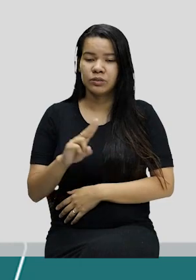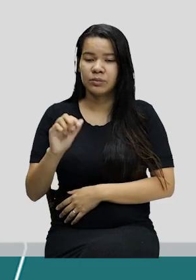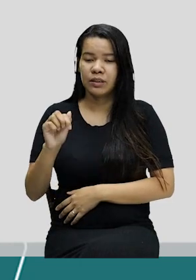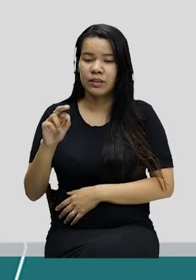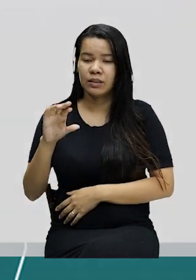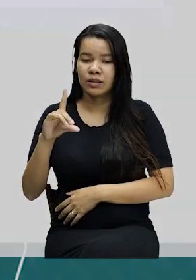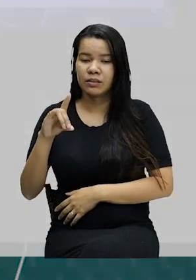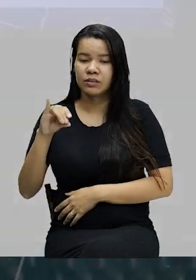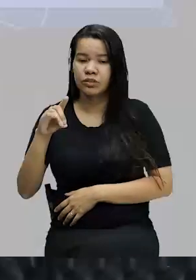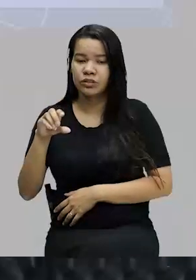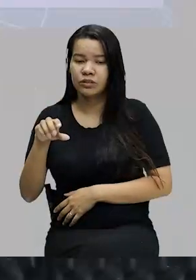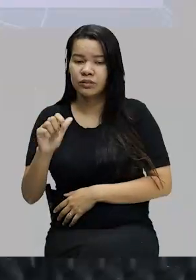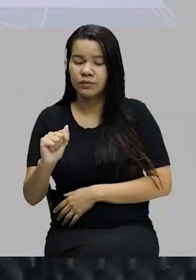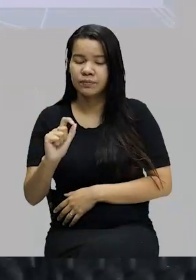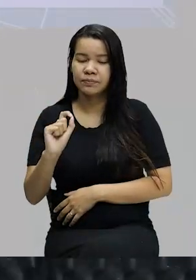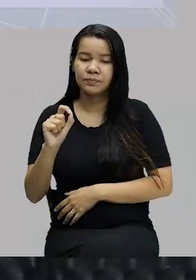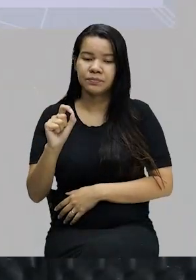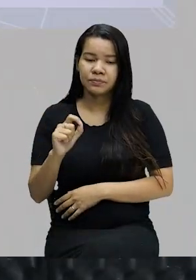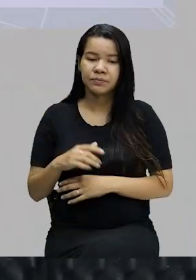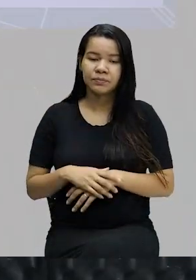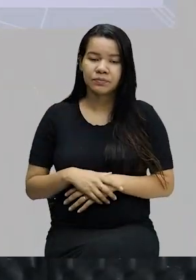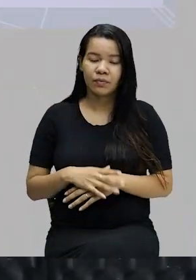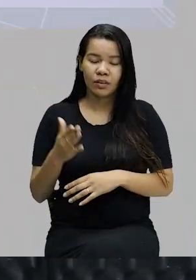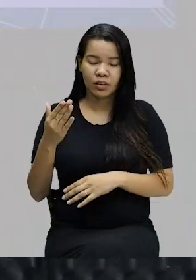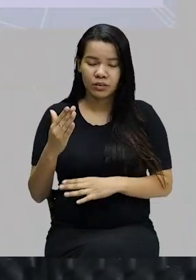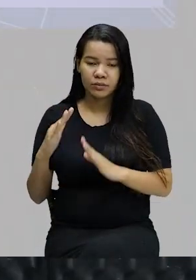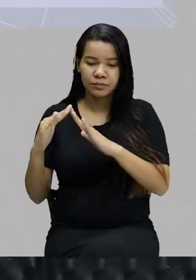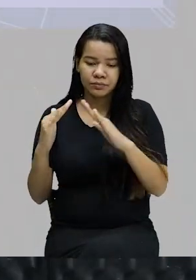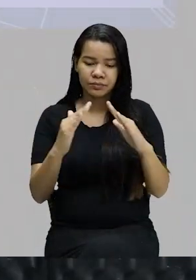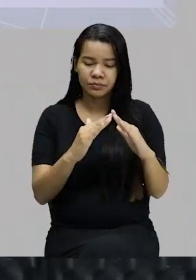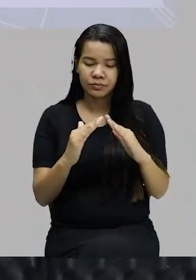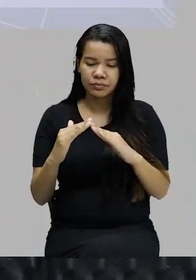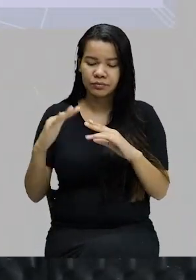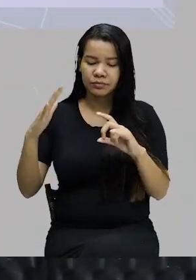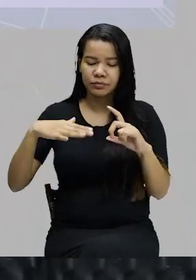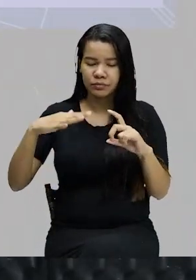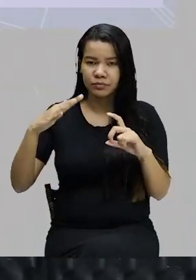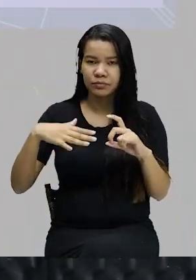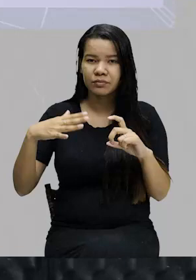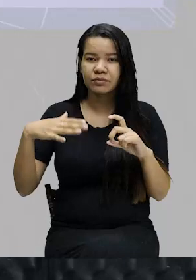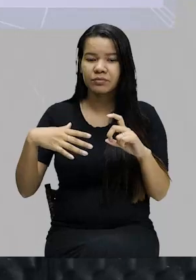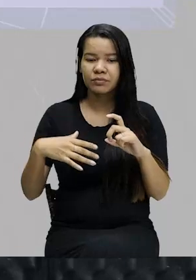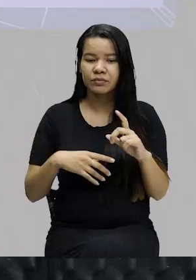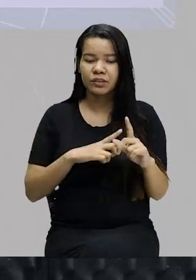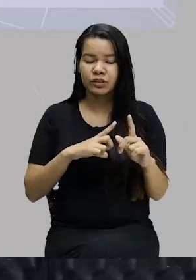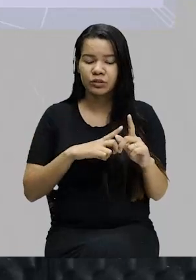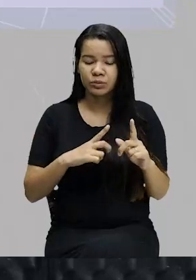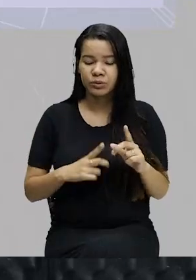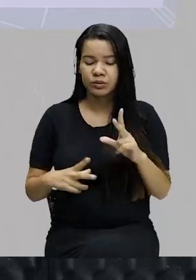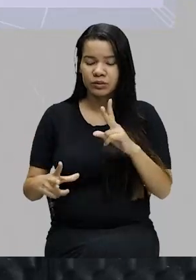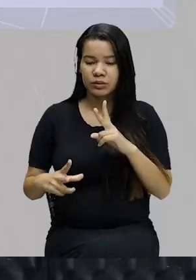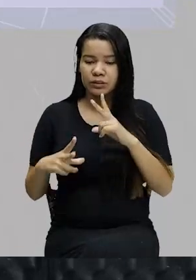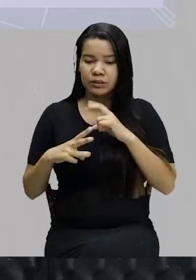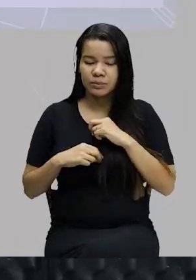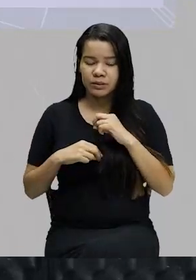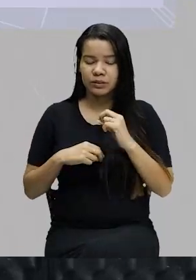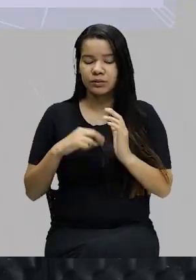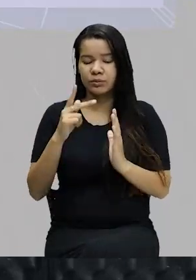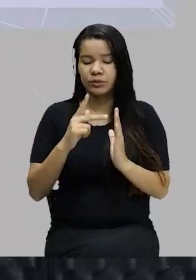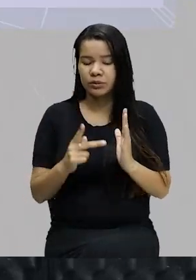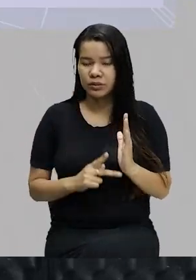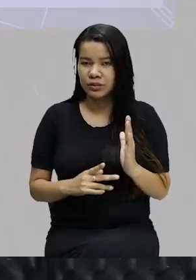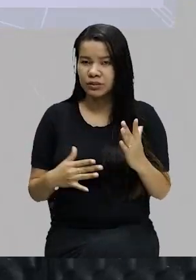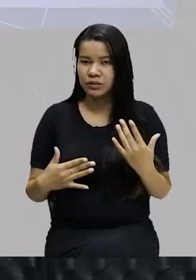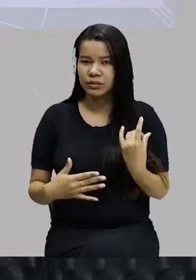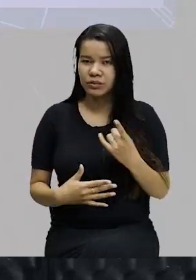deus grego dos bosques, matas e dos pastores, tida como ideal de inspiração poética. Então, por aí, turma, a gente já consegue